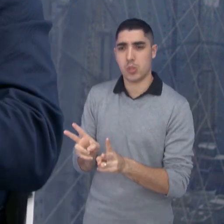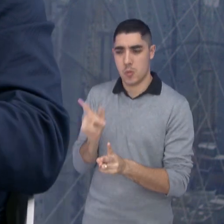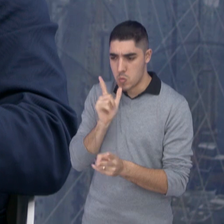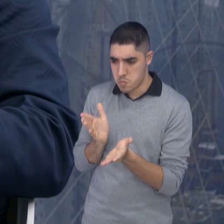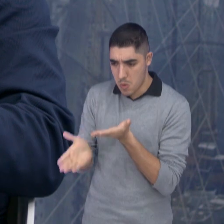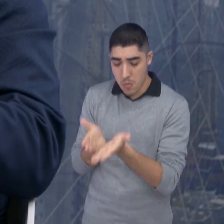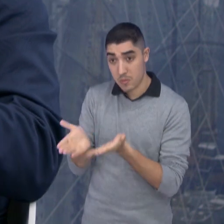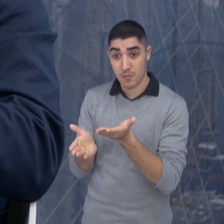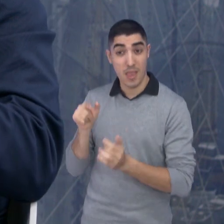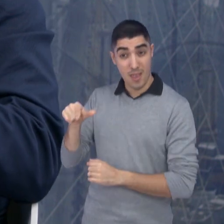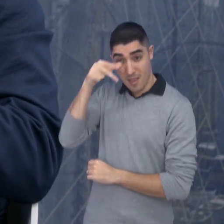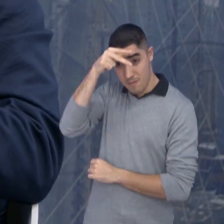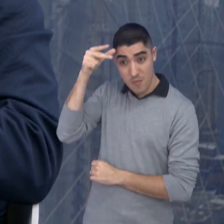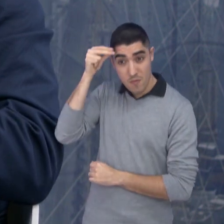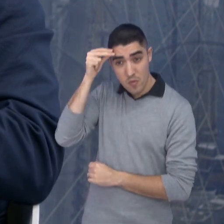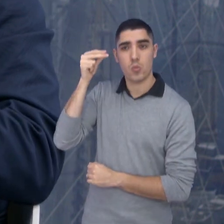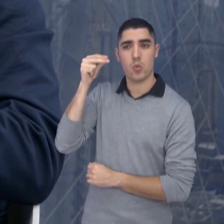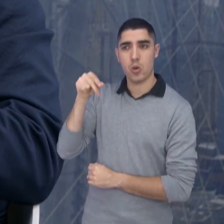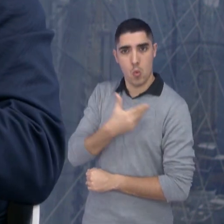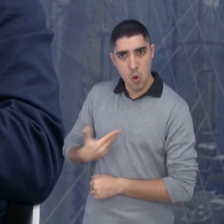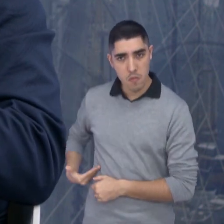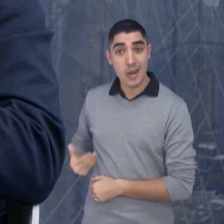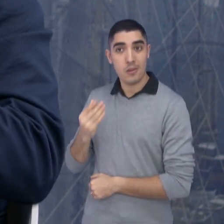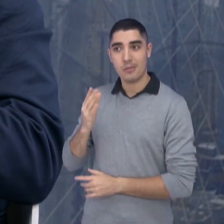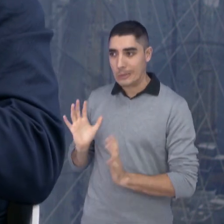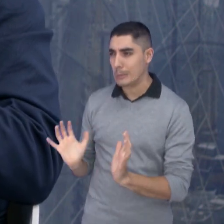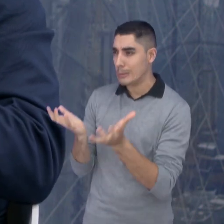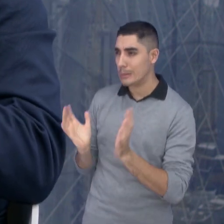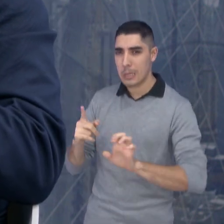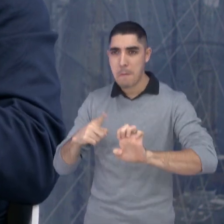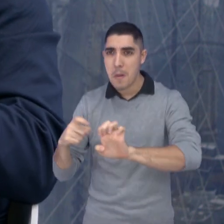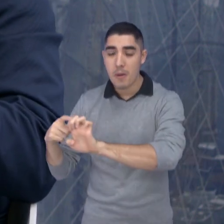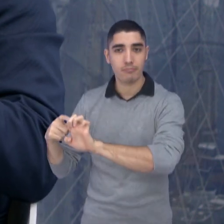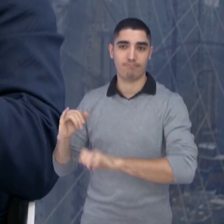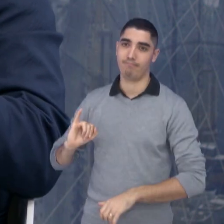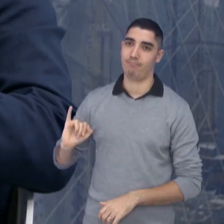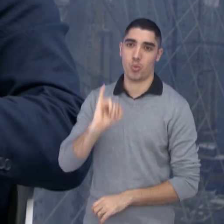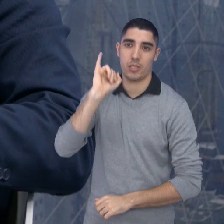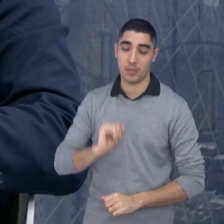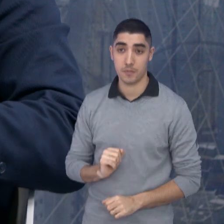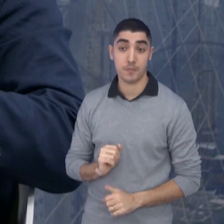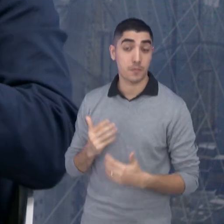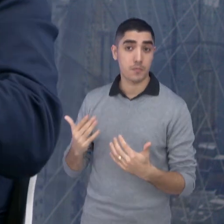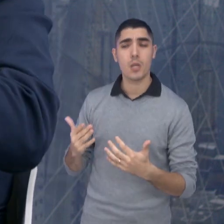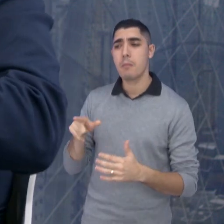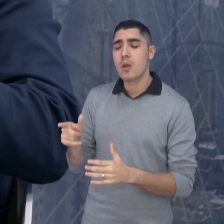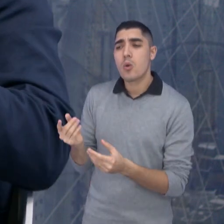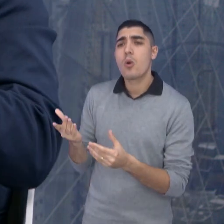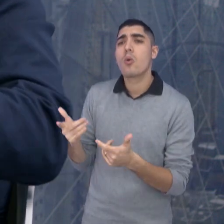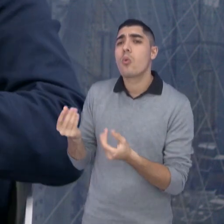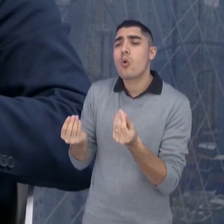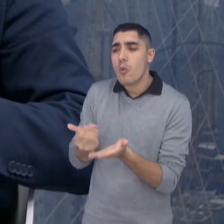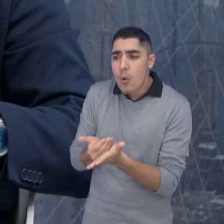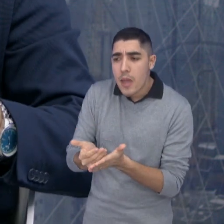poder público criando um ambiente propício para o desenvolvimento do empreendedorismo é fundamental. E aí, onde começa, onde acaba, é 360, não